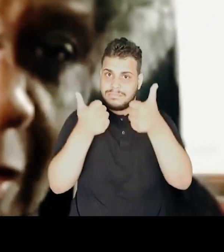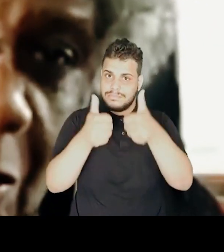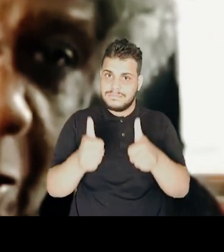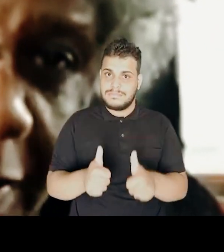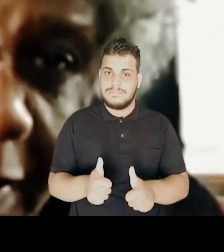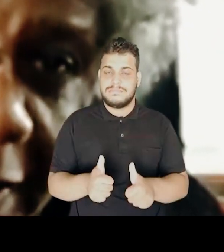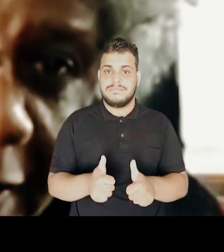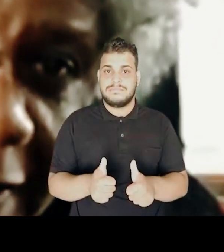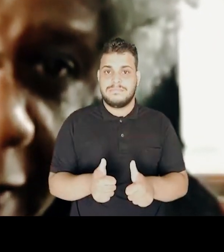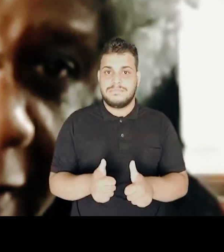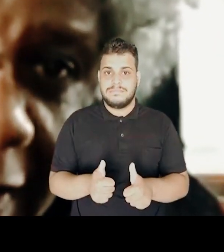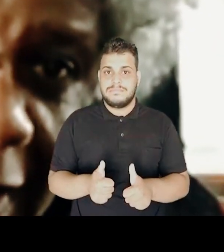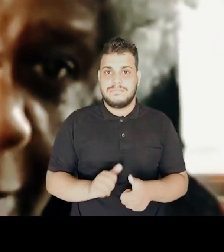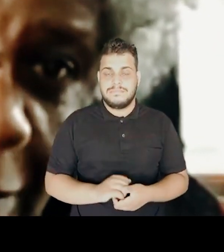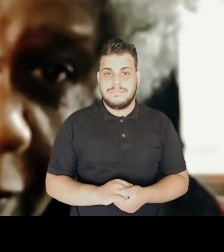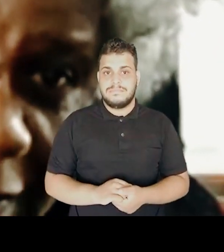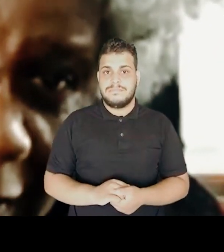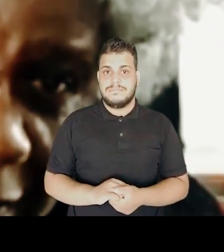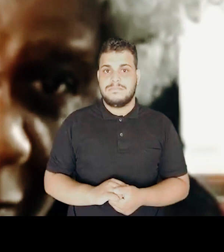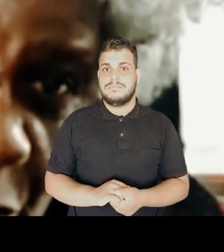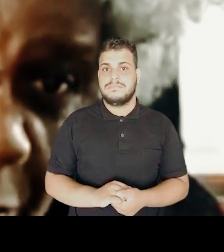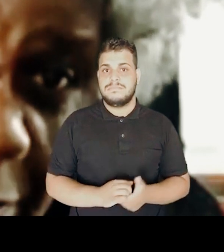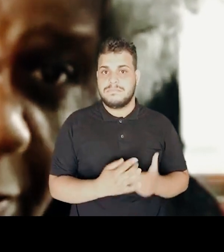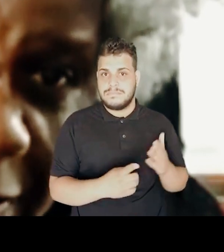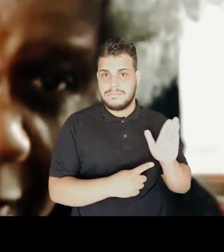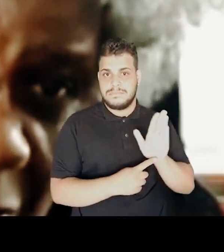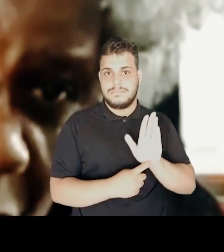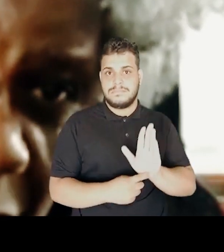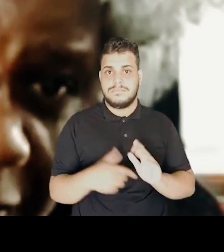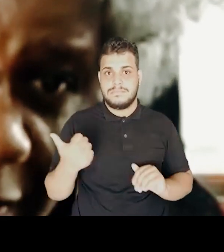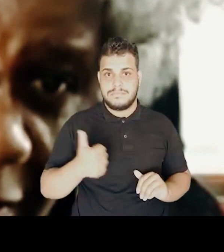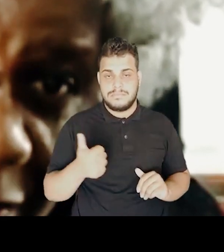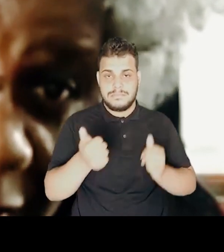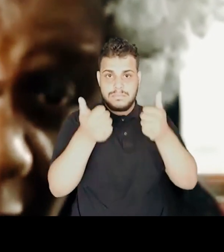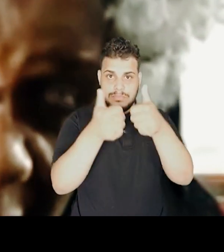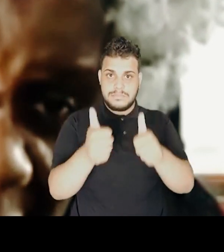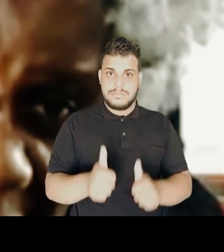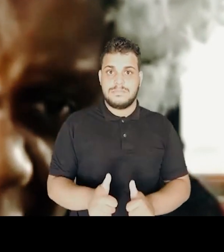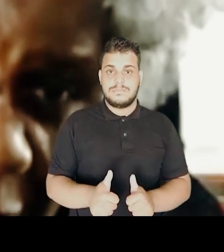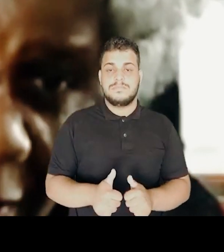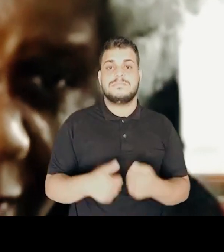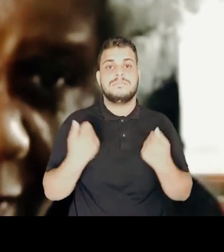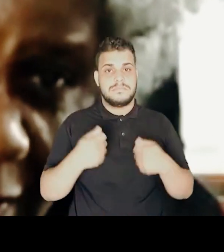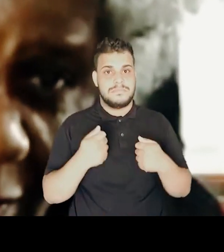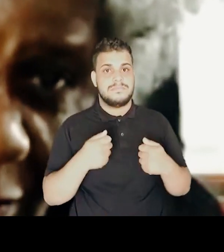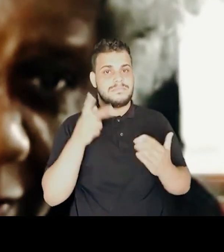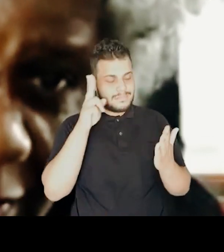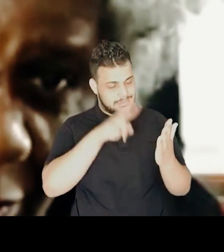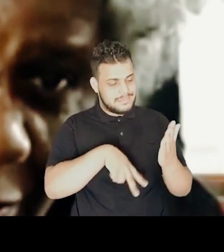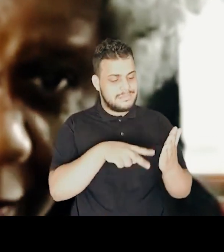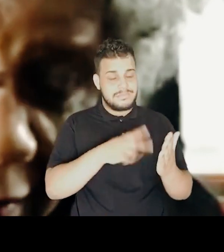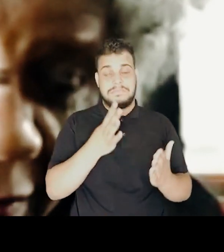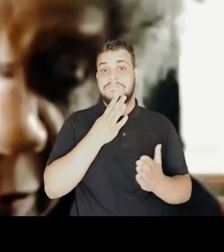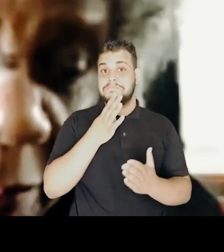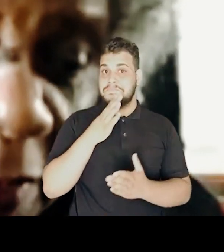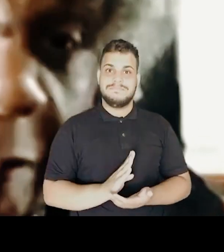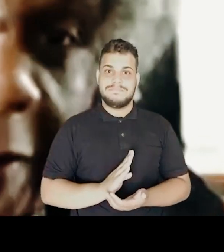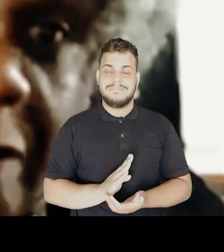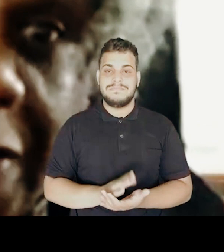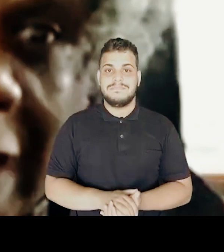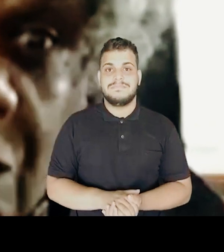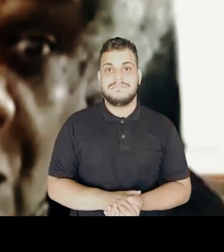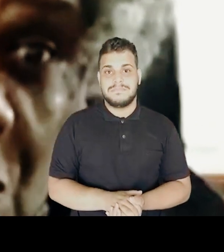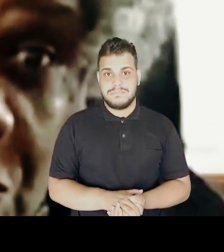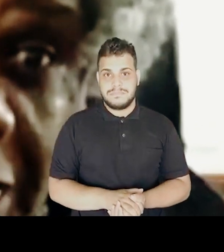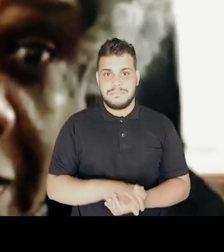Carolina ser a obra que é apontada como a primeira obra que deve ser lida para se conhecer o Brasil, é